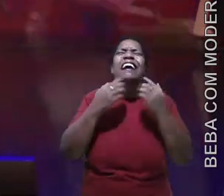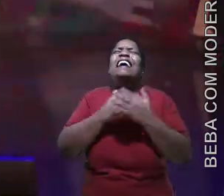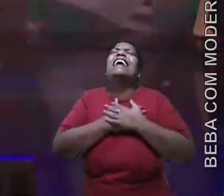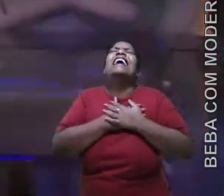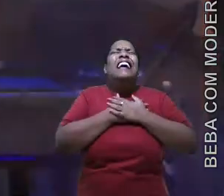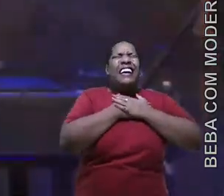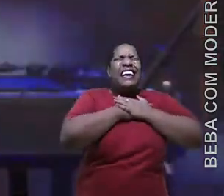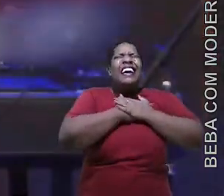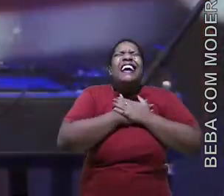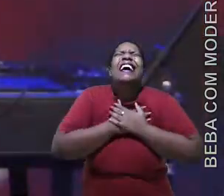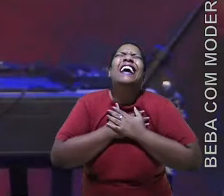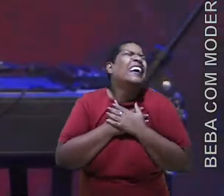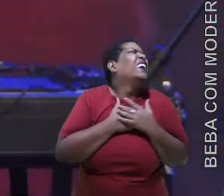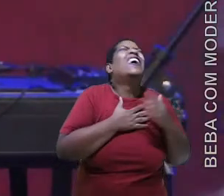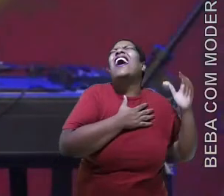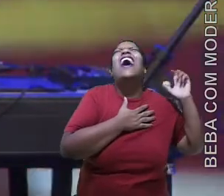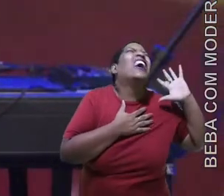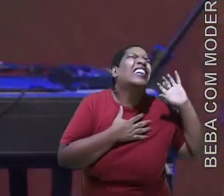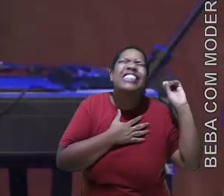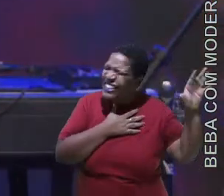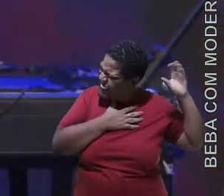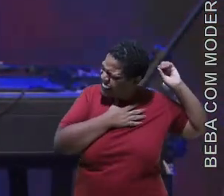E aí